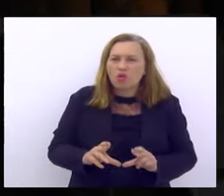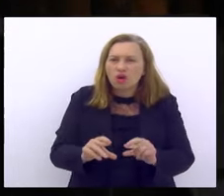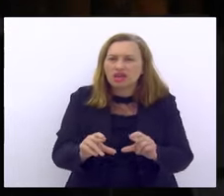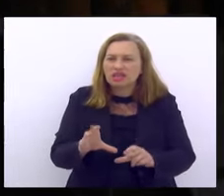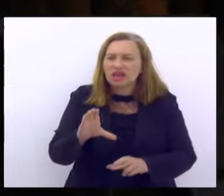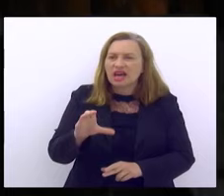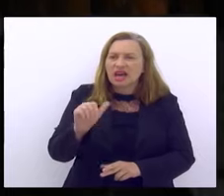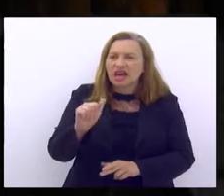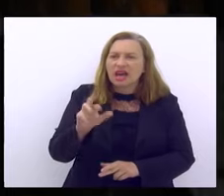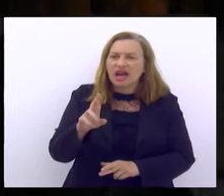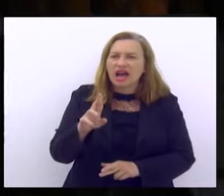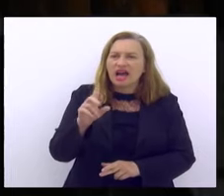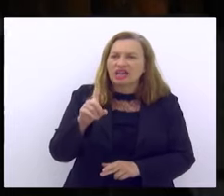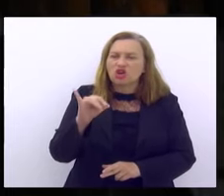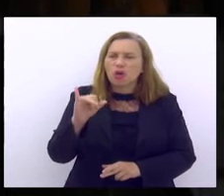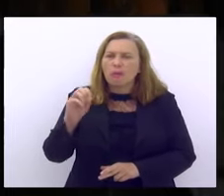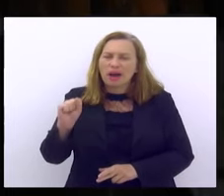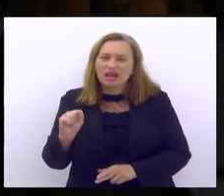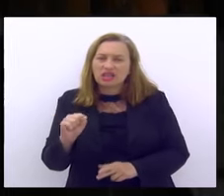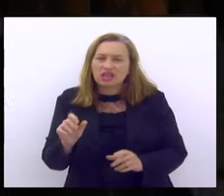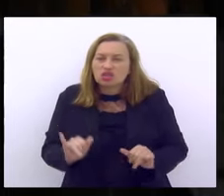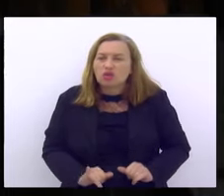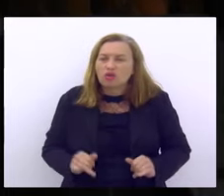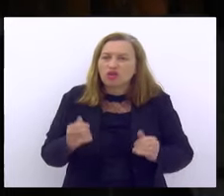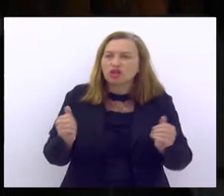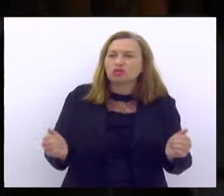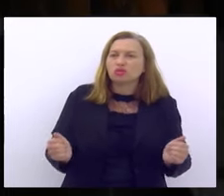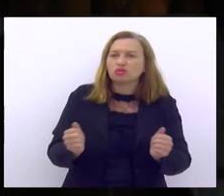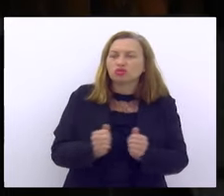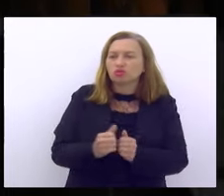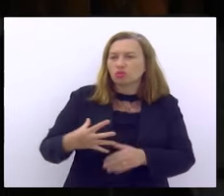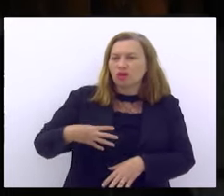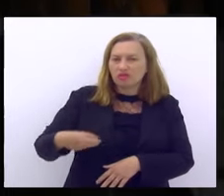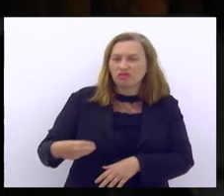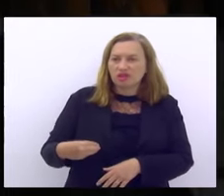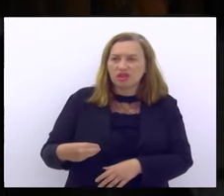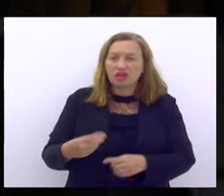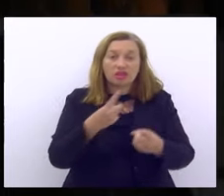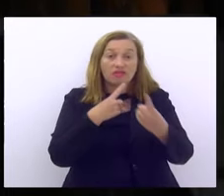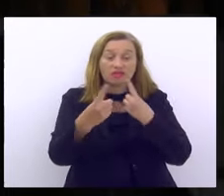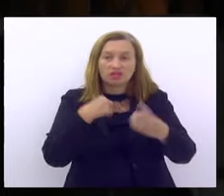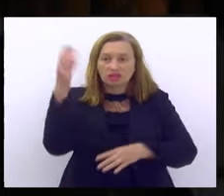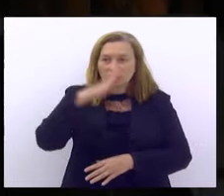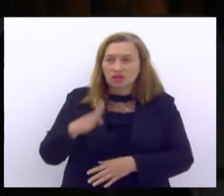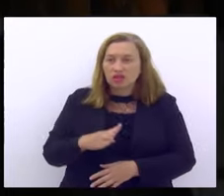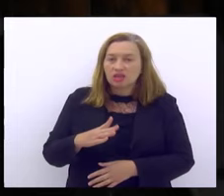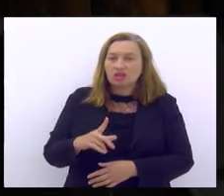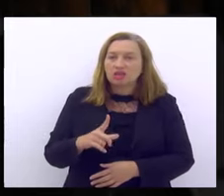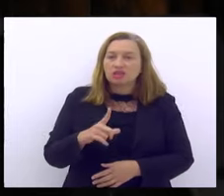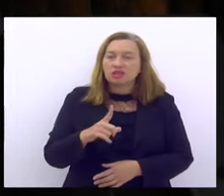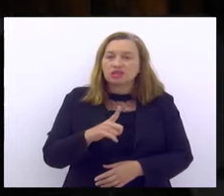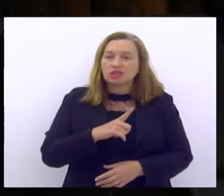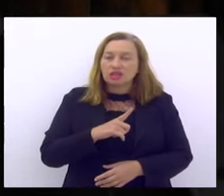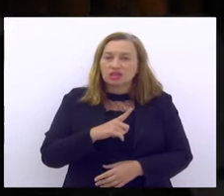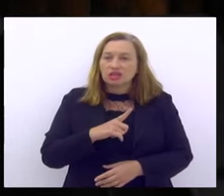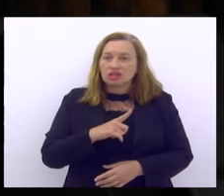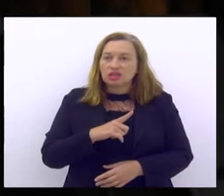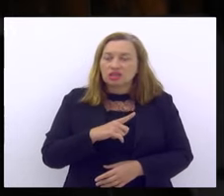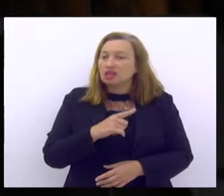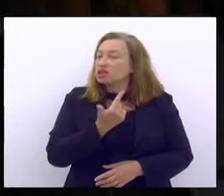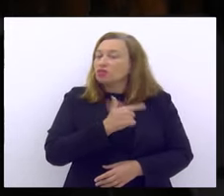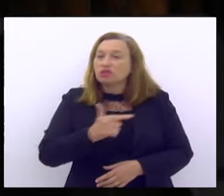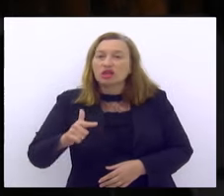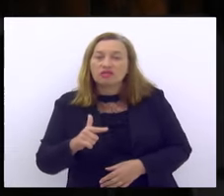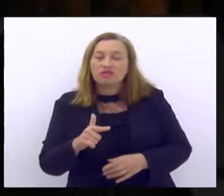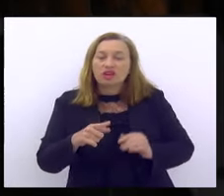cardiopata, agonizando na frente da sua filha, em plena Avenida Brasil, e teve a omissão de socorro por parte de